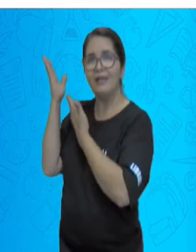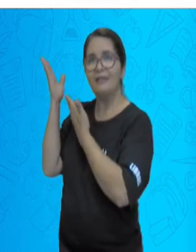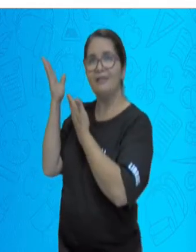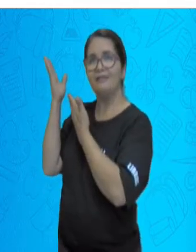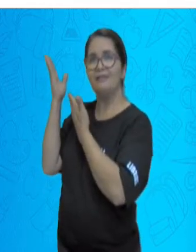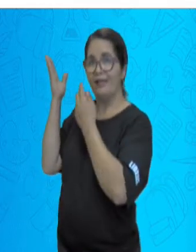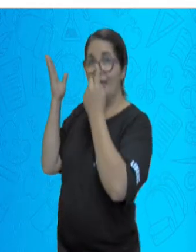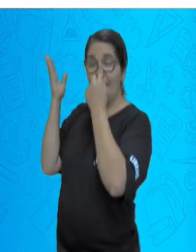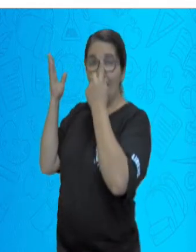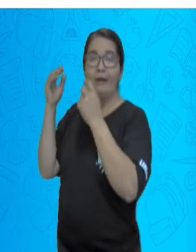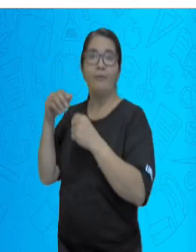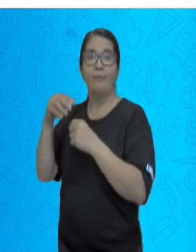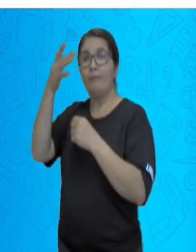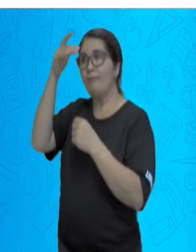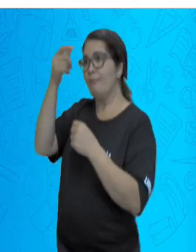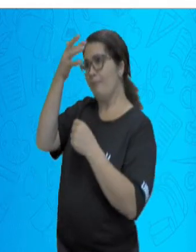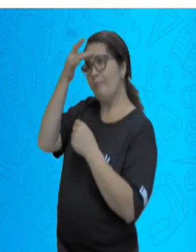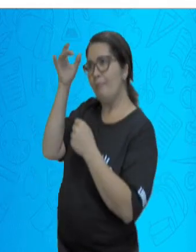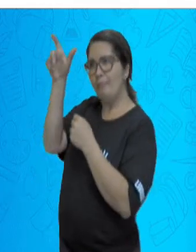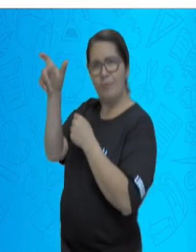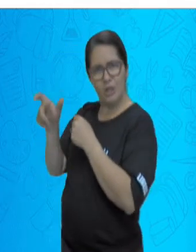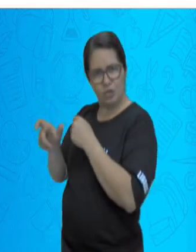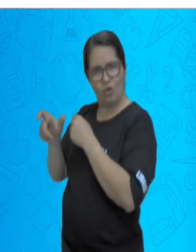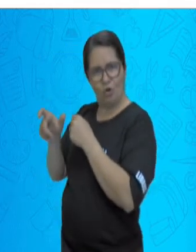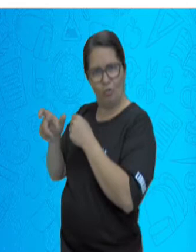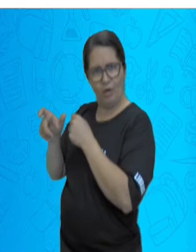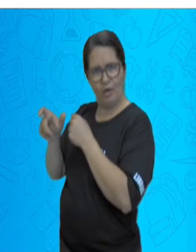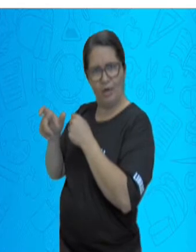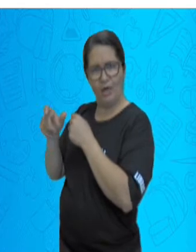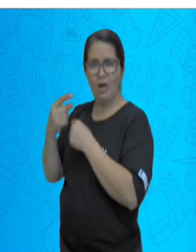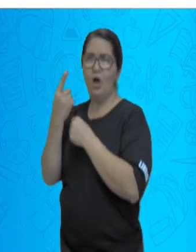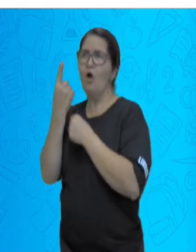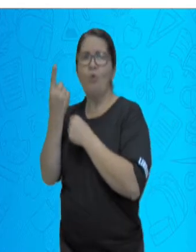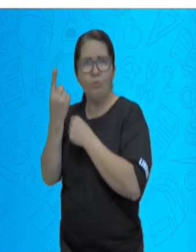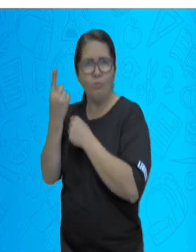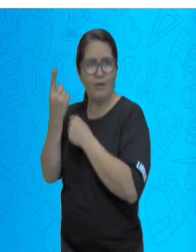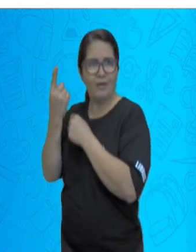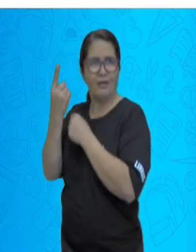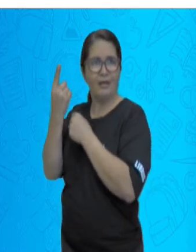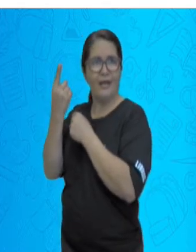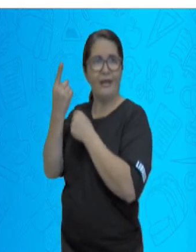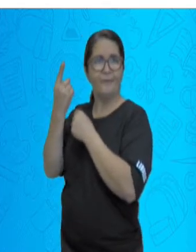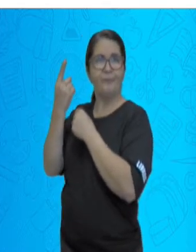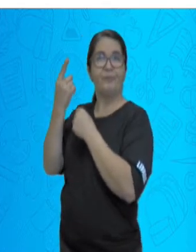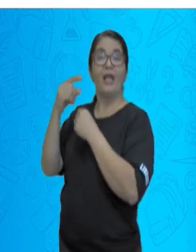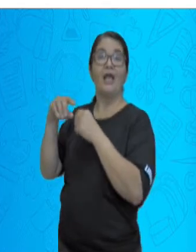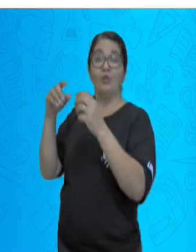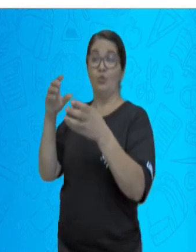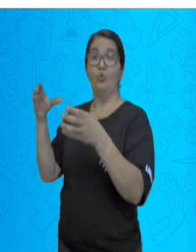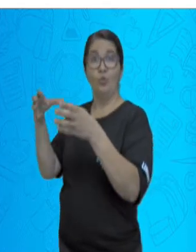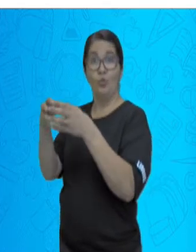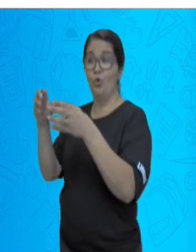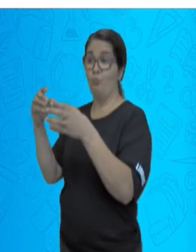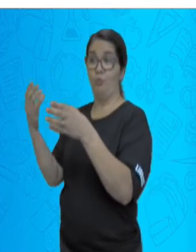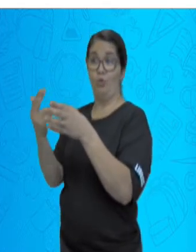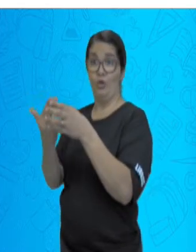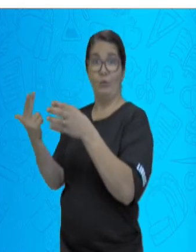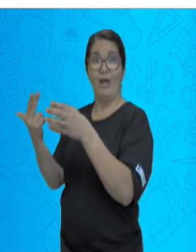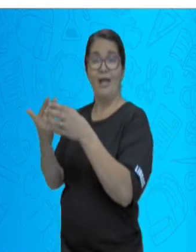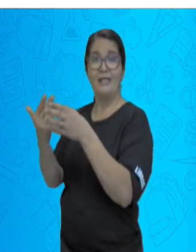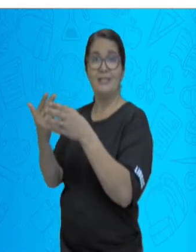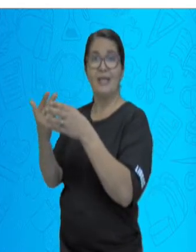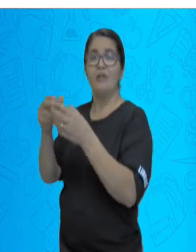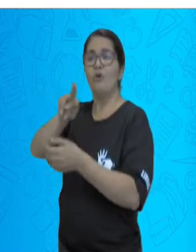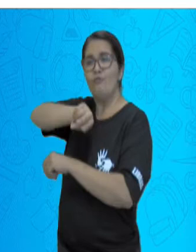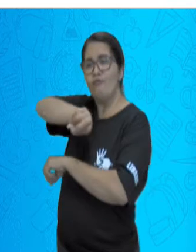de uma pessoa reunida em um local, eu posso dizer que é povo, sociedade. Animais de uma